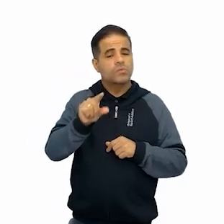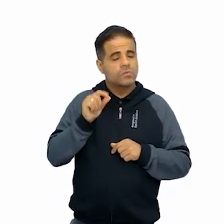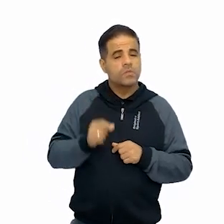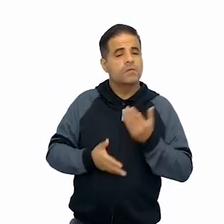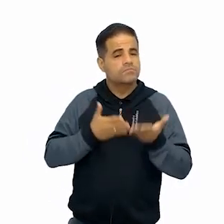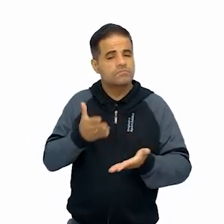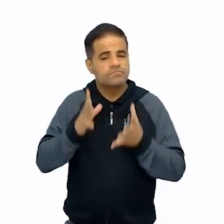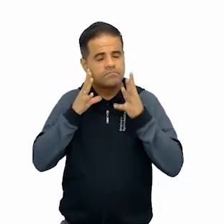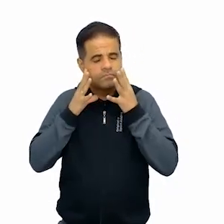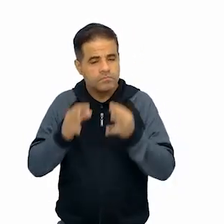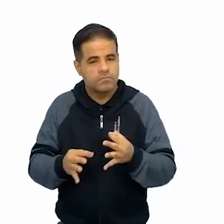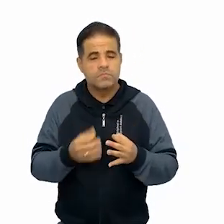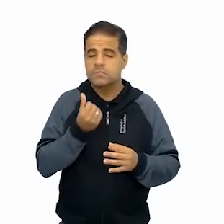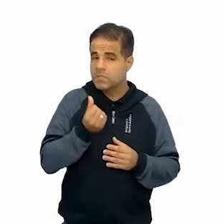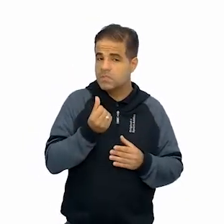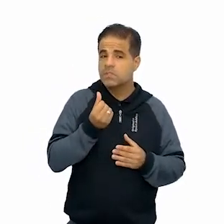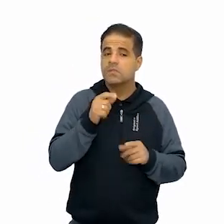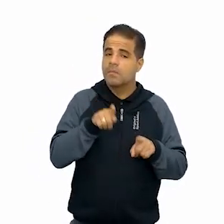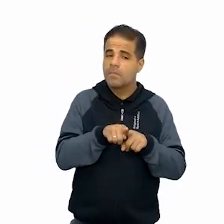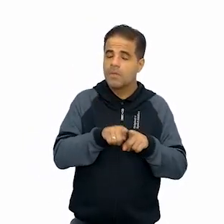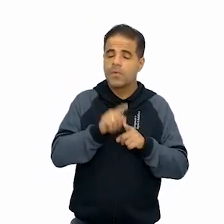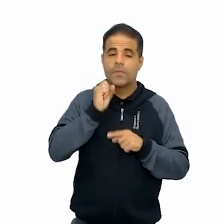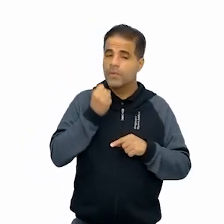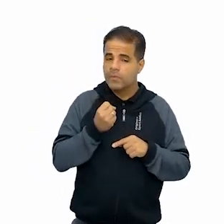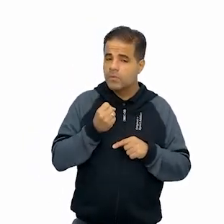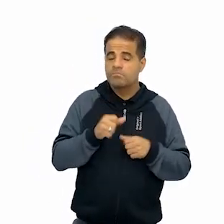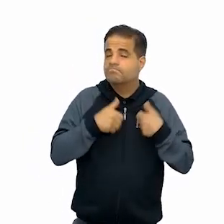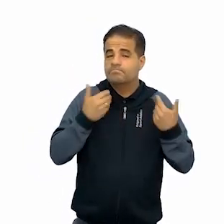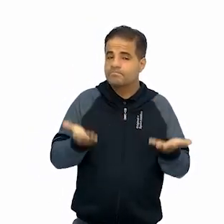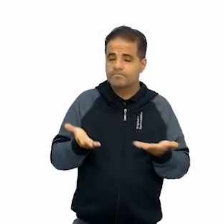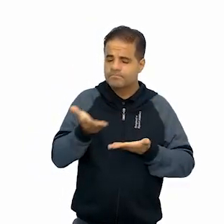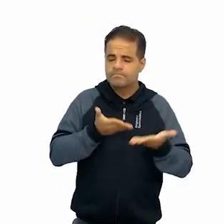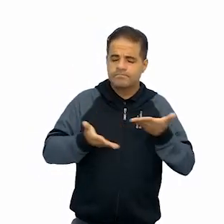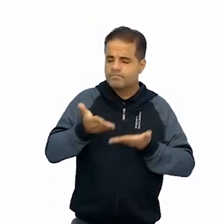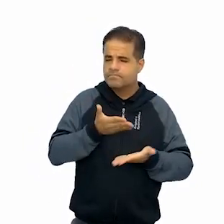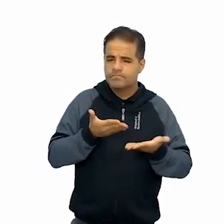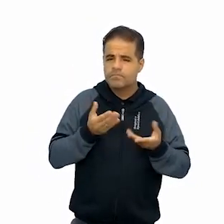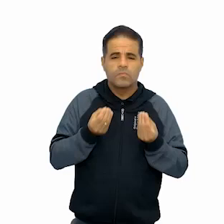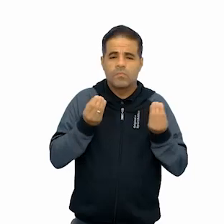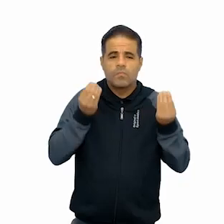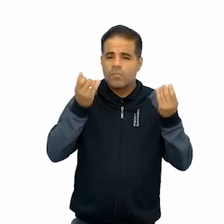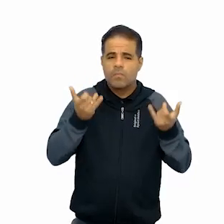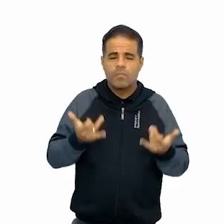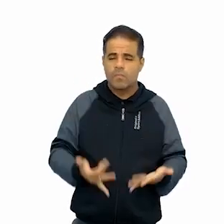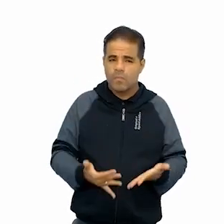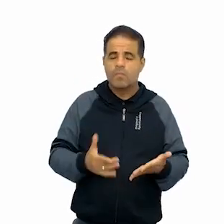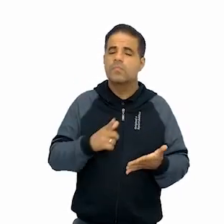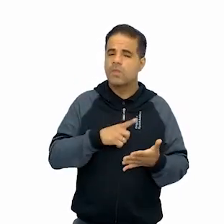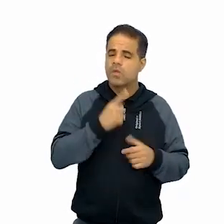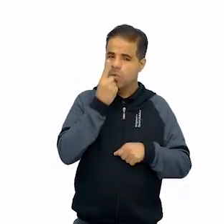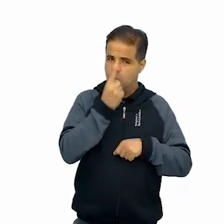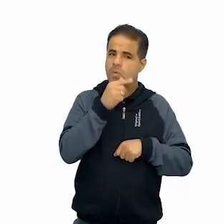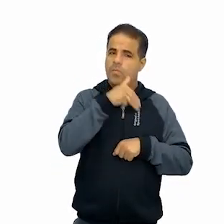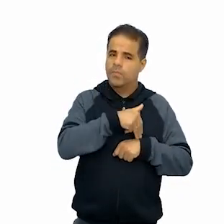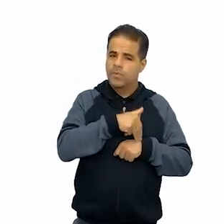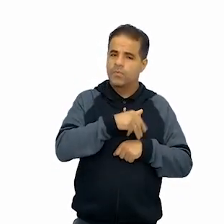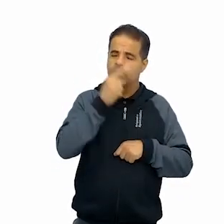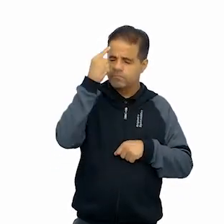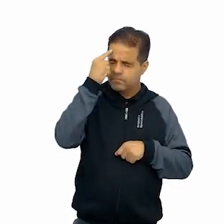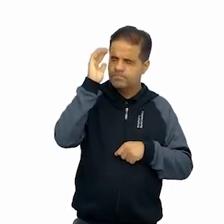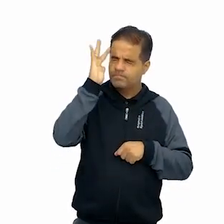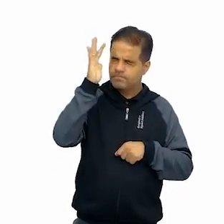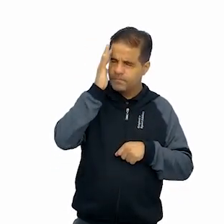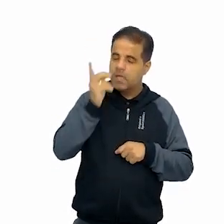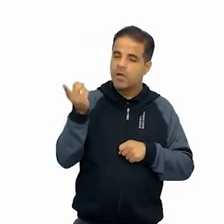tratar com vocês a aula 6 e 8? Qual a relação entre elas? Então, vocês terão um minutinho para pensarem e a